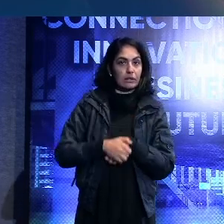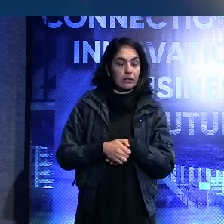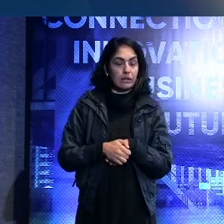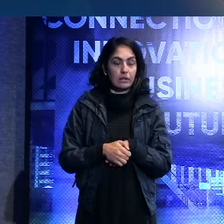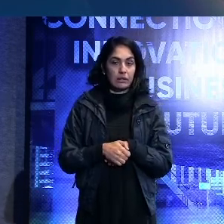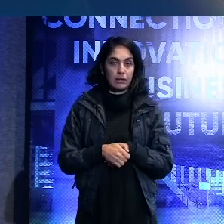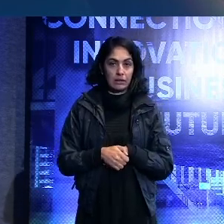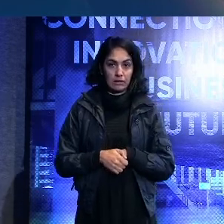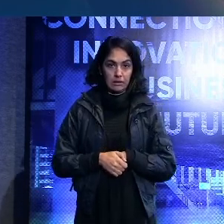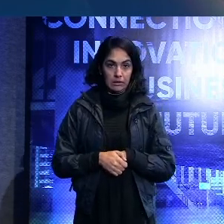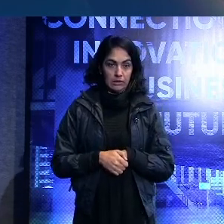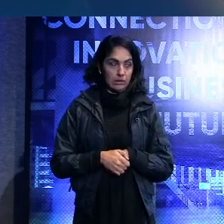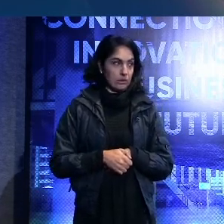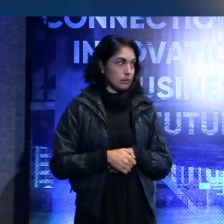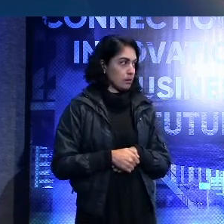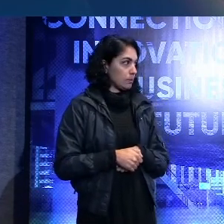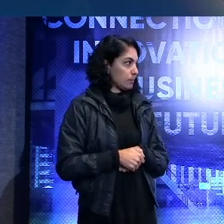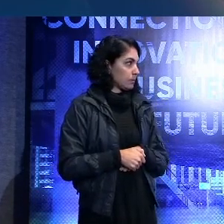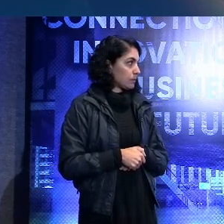Vamos lá.